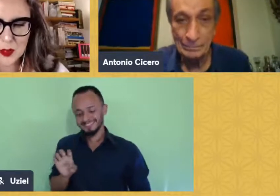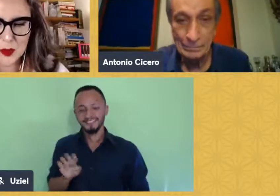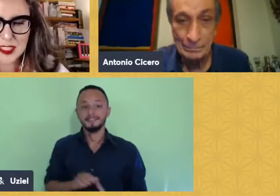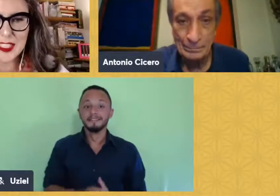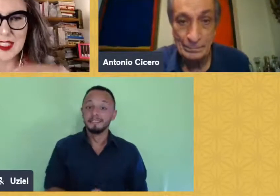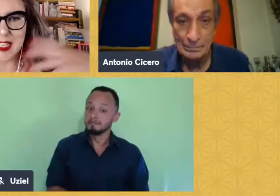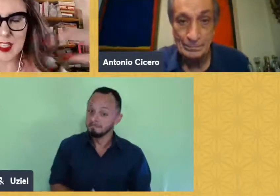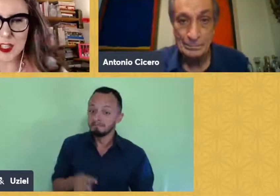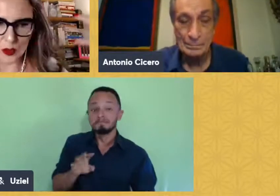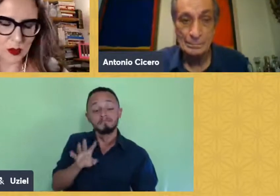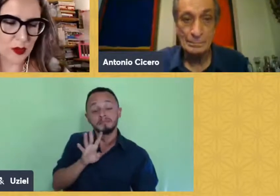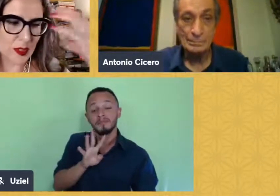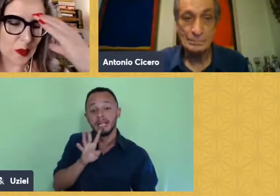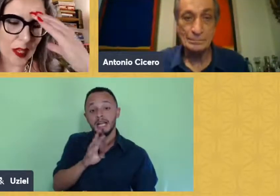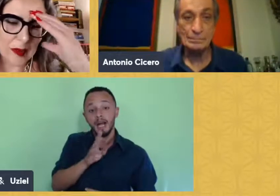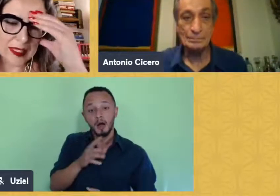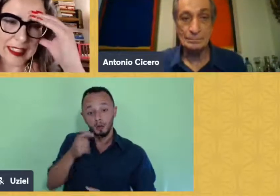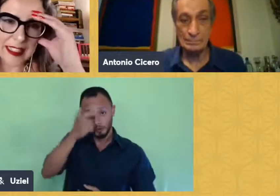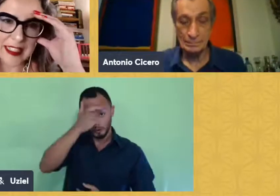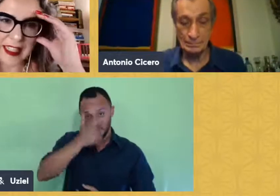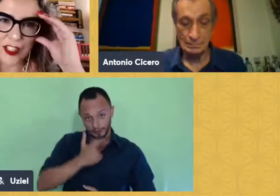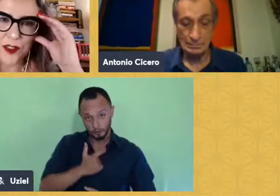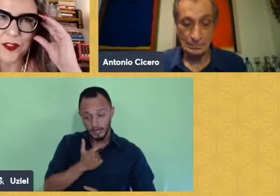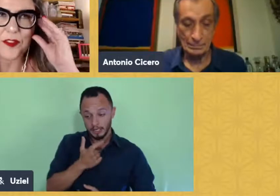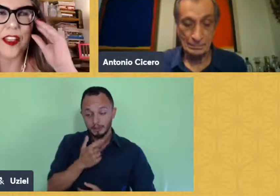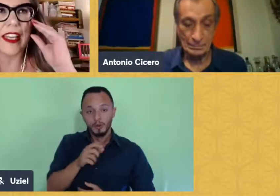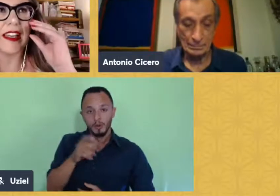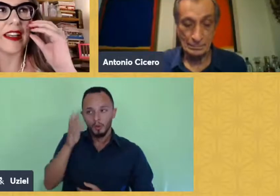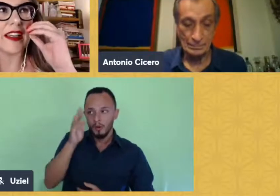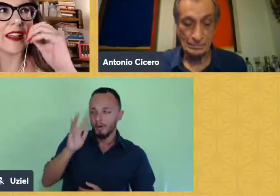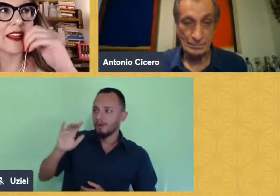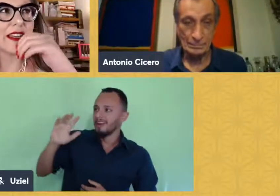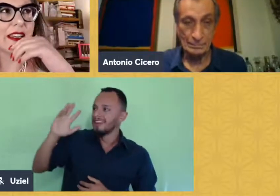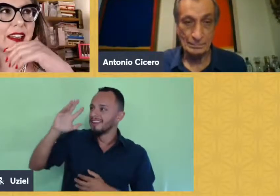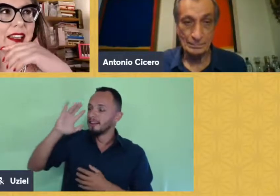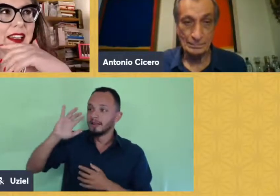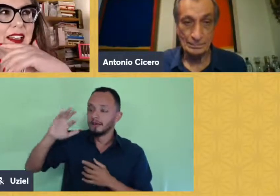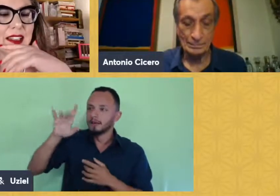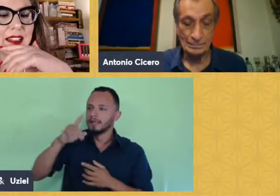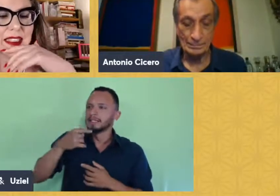eu lírico que deseja, do seu poema, né? Que deseja viver